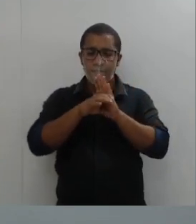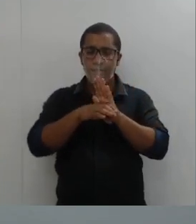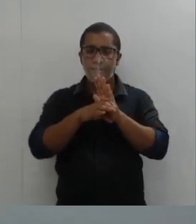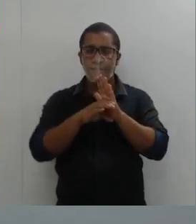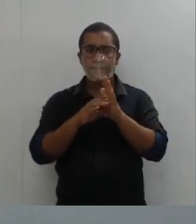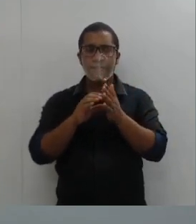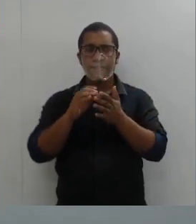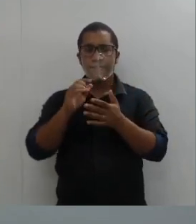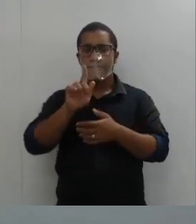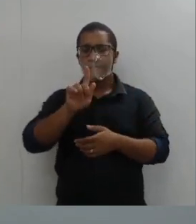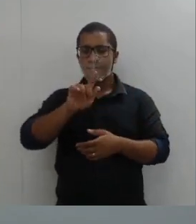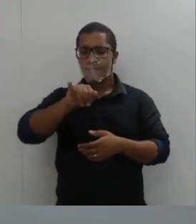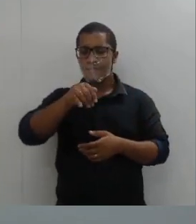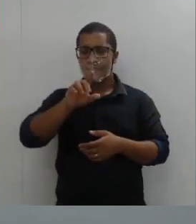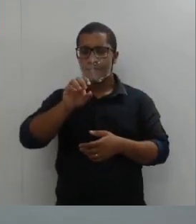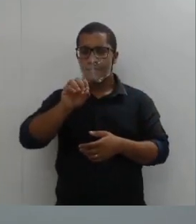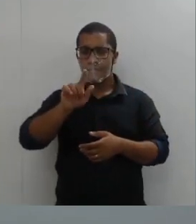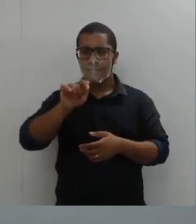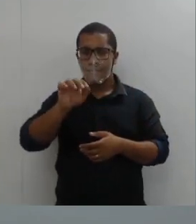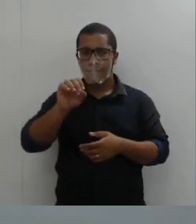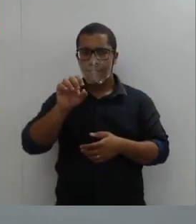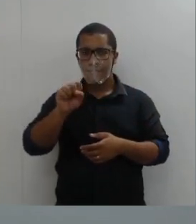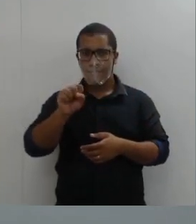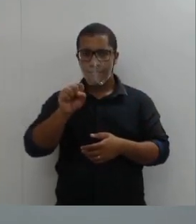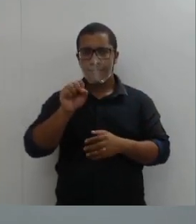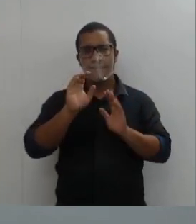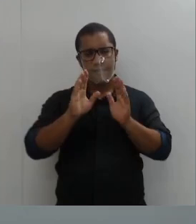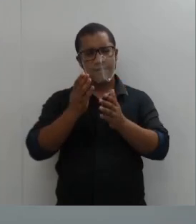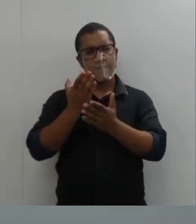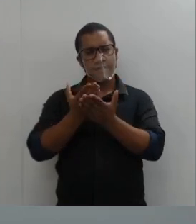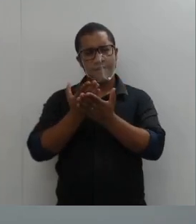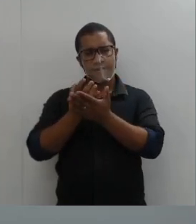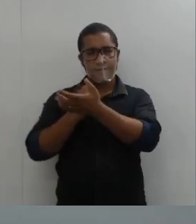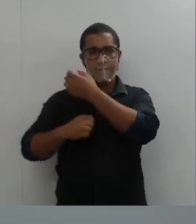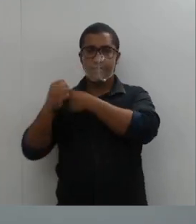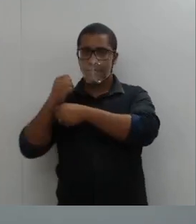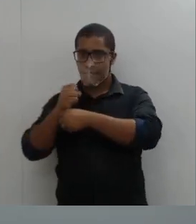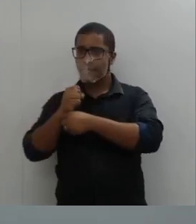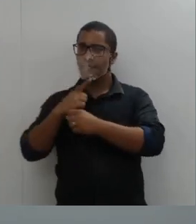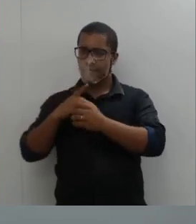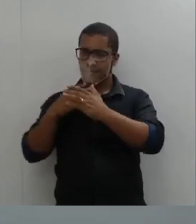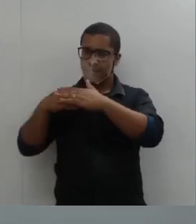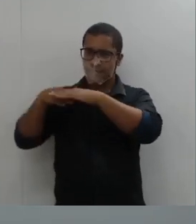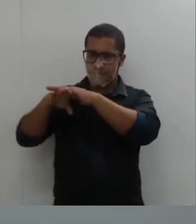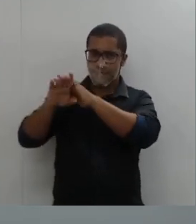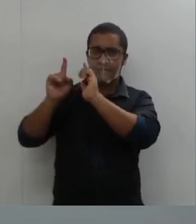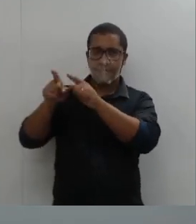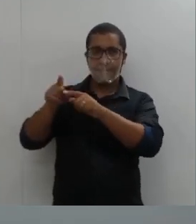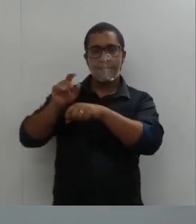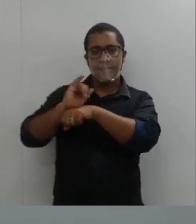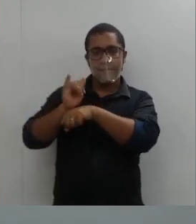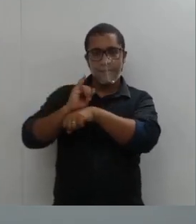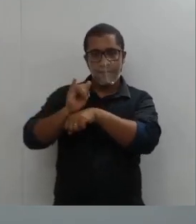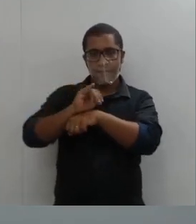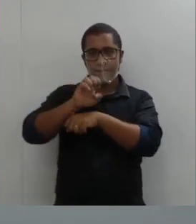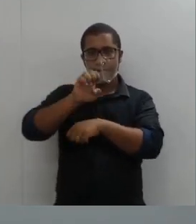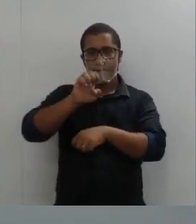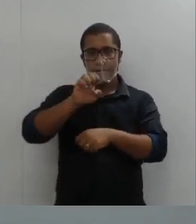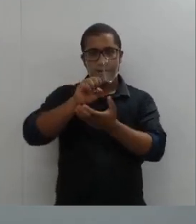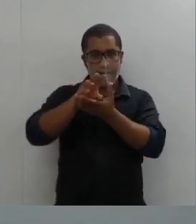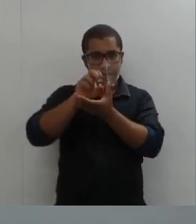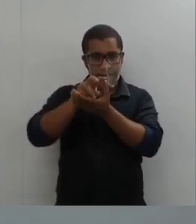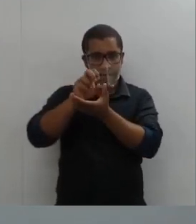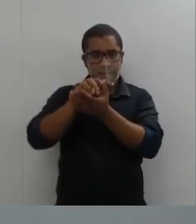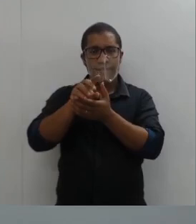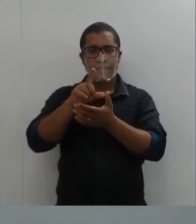aula anterior, no ano passado lá, que está gravadinho lá no EducaPE. Se vocês quiserem, vocês podem ir lá buscar na plataforma do EducaPE, que